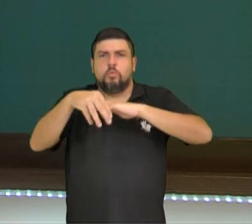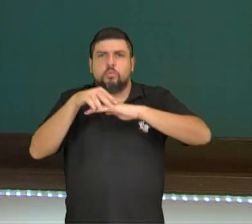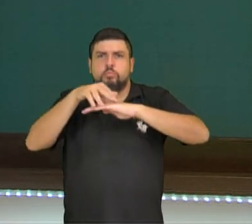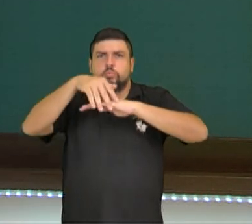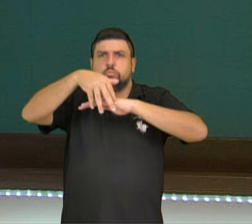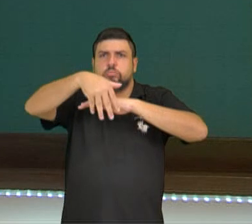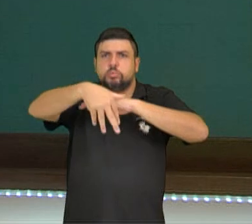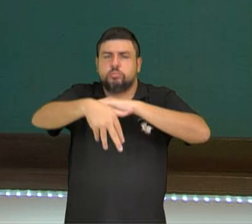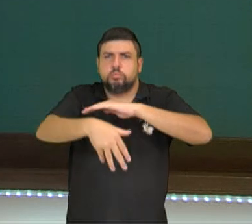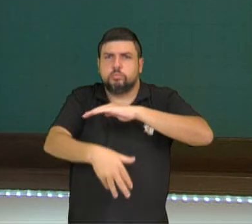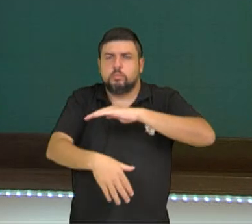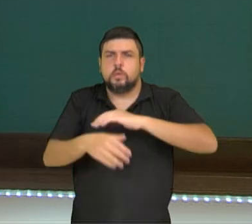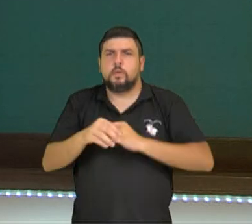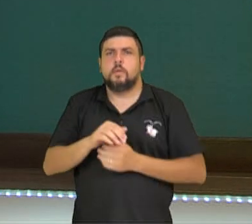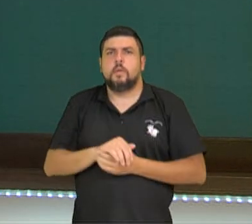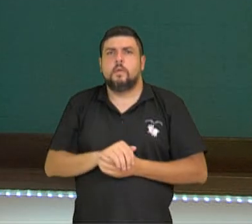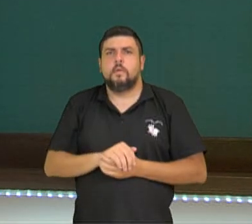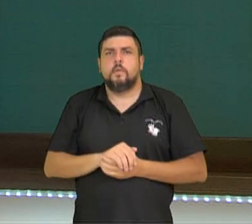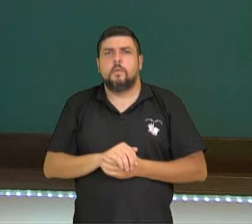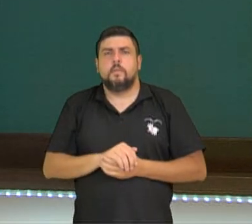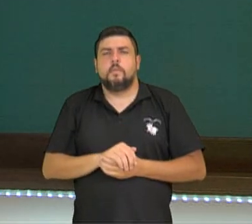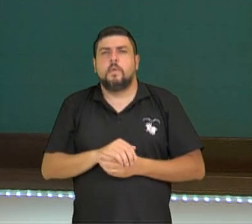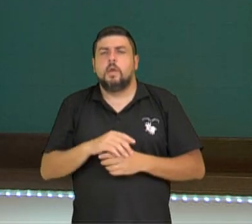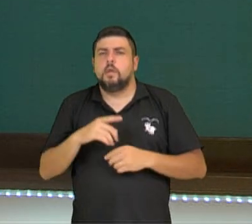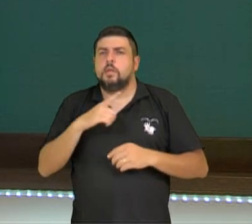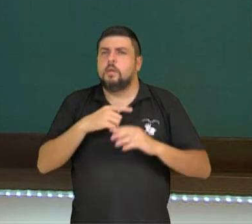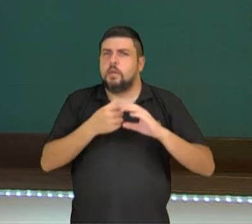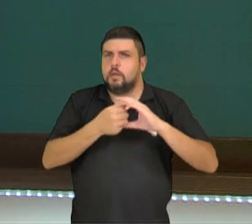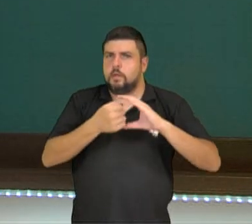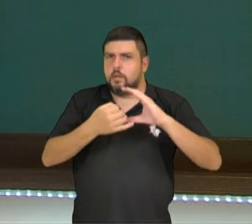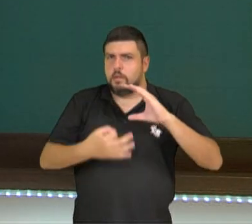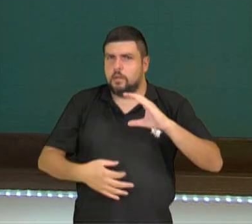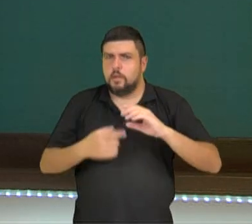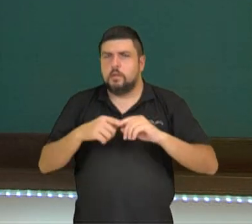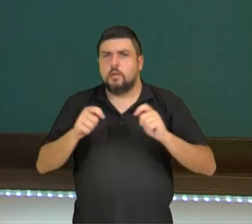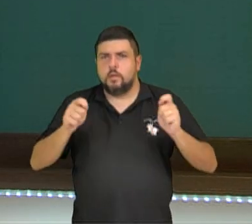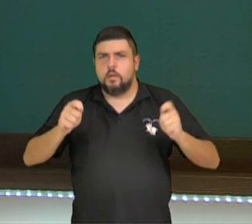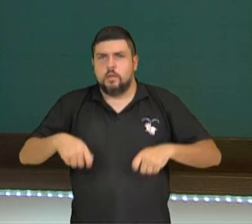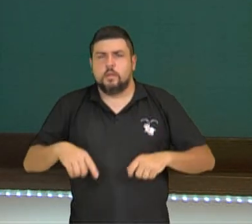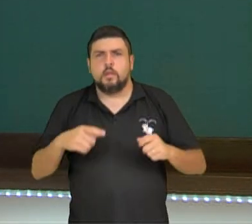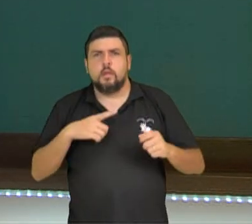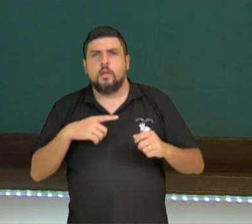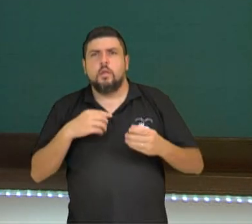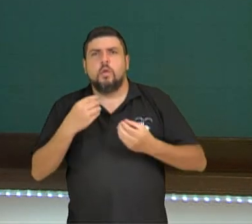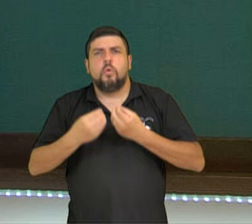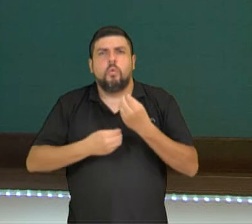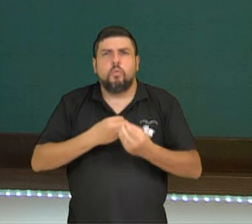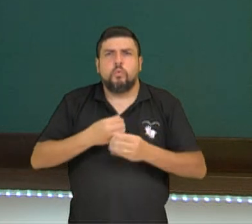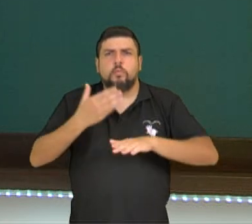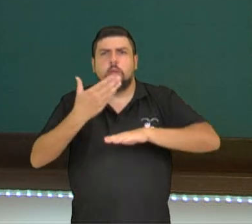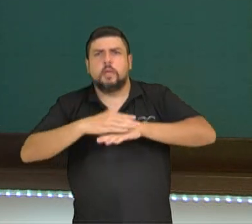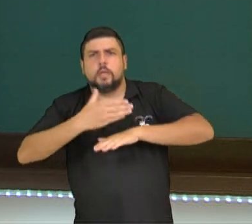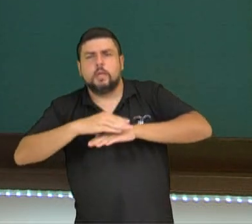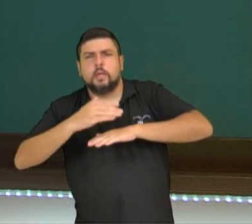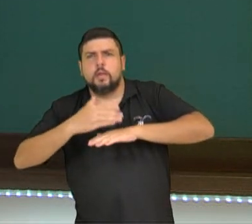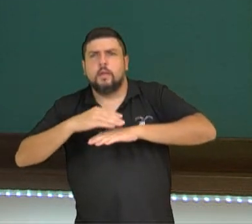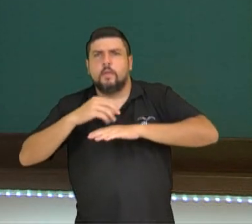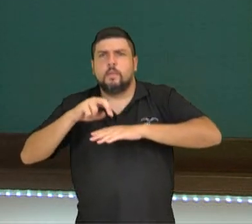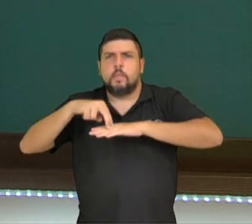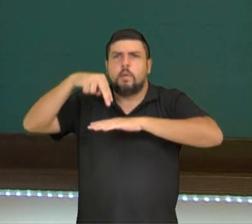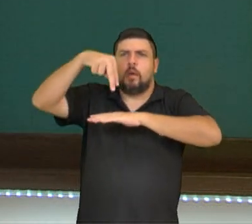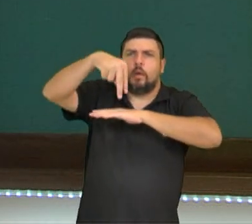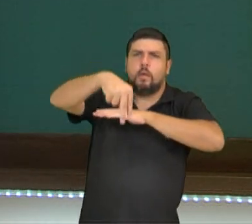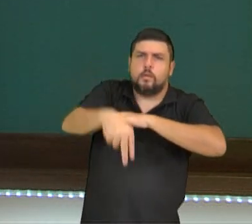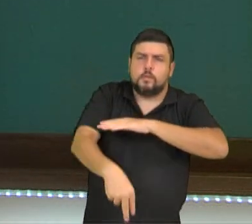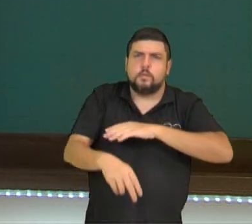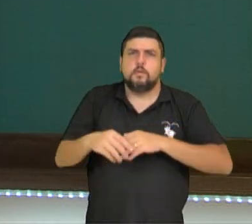ele tem características ali que levam a essa ideia. Tem muitos saltos e cachoeiras, né? A nascente